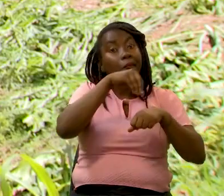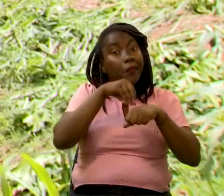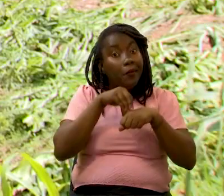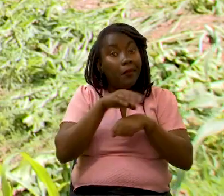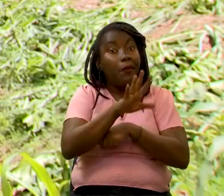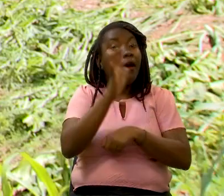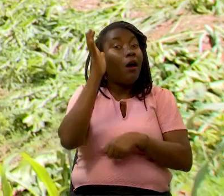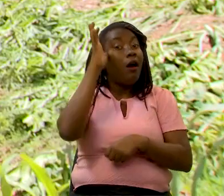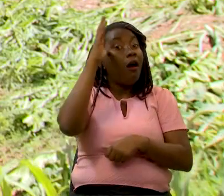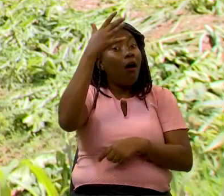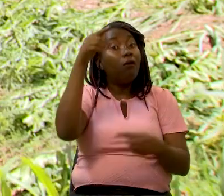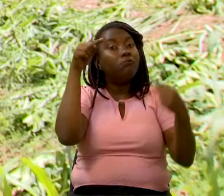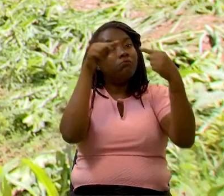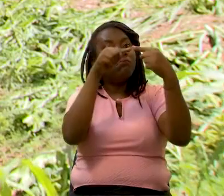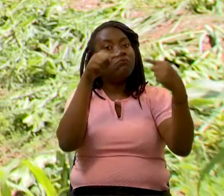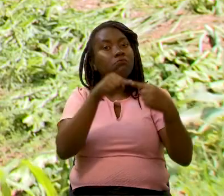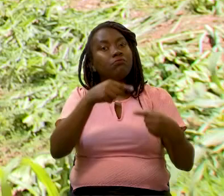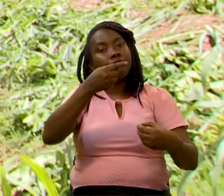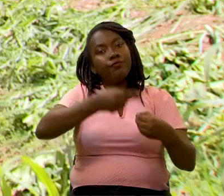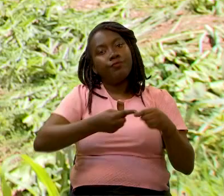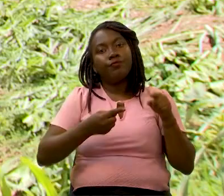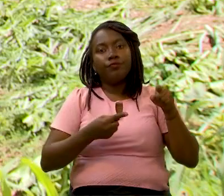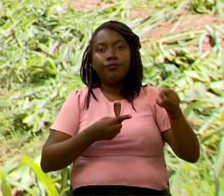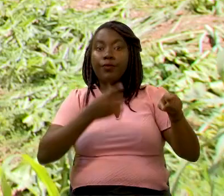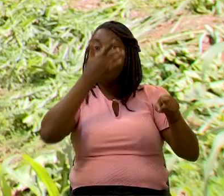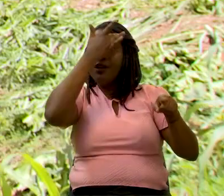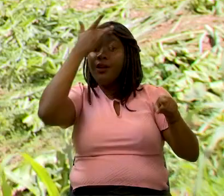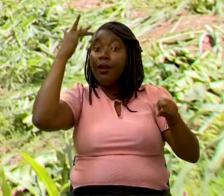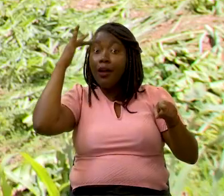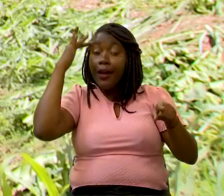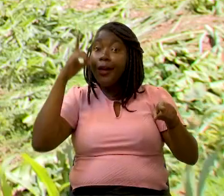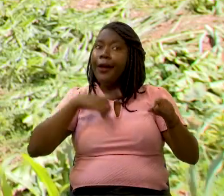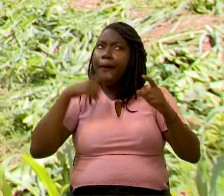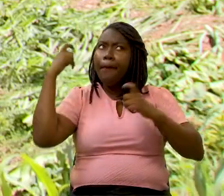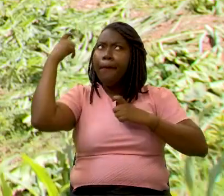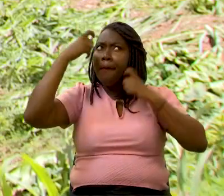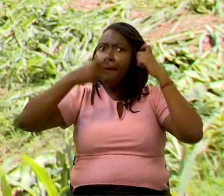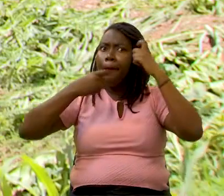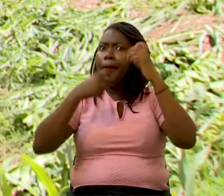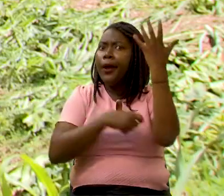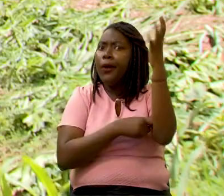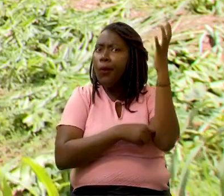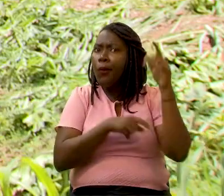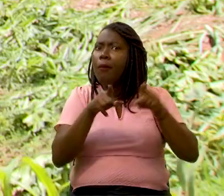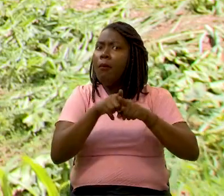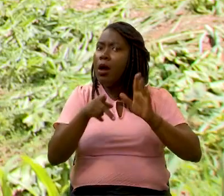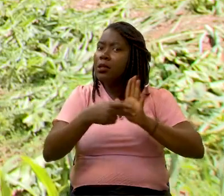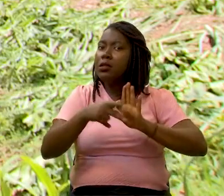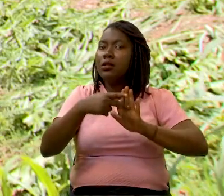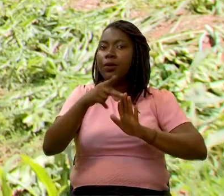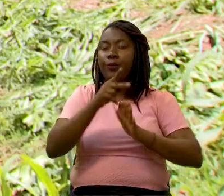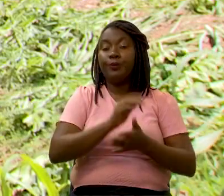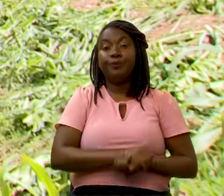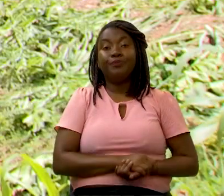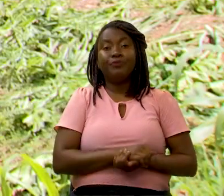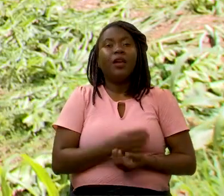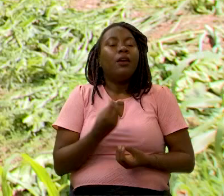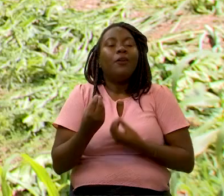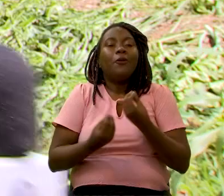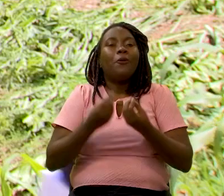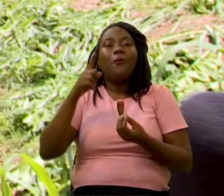população e trazer soluções que funcionassem para o bairro, funcionassem para as pessoas, mas tivesse uma preocupação ambiental também do